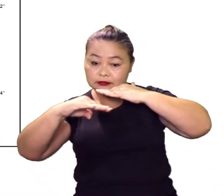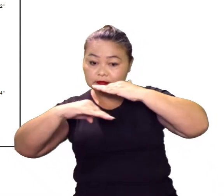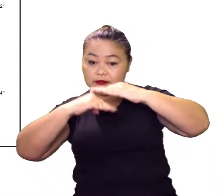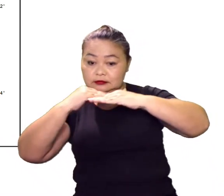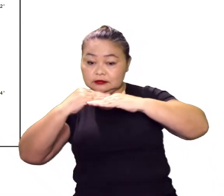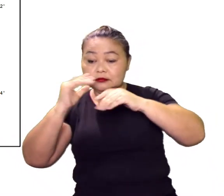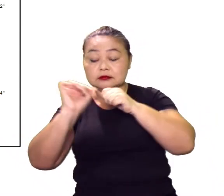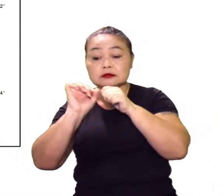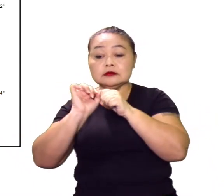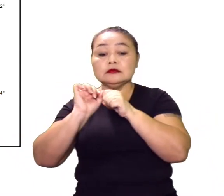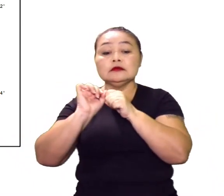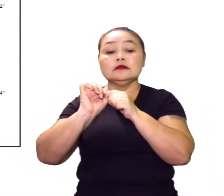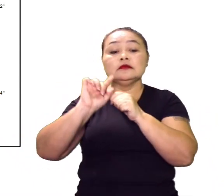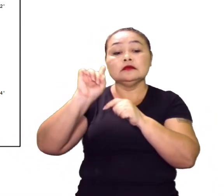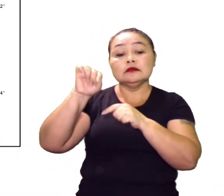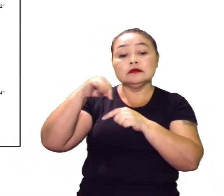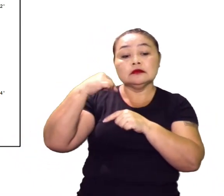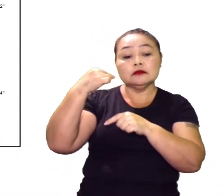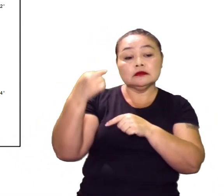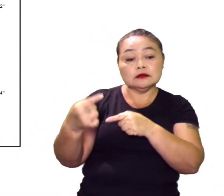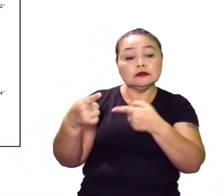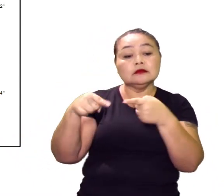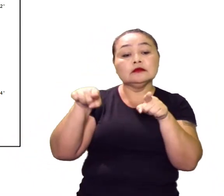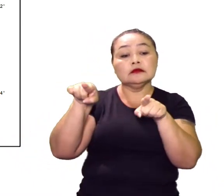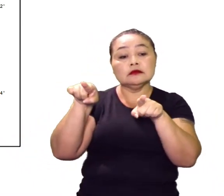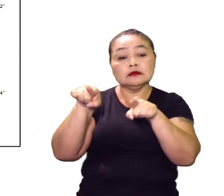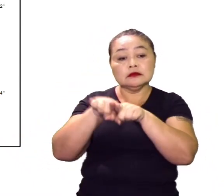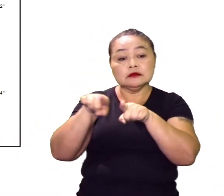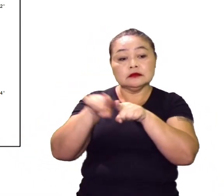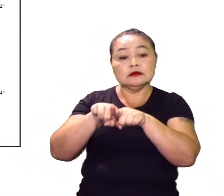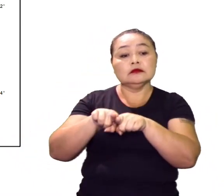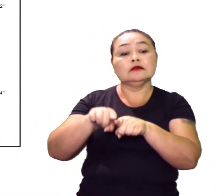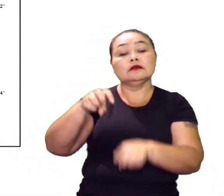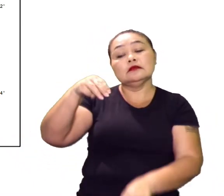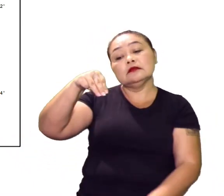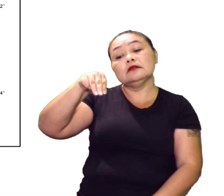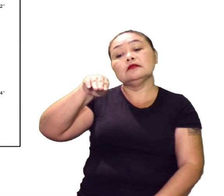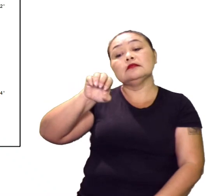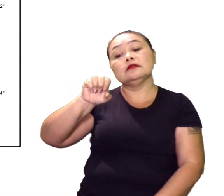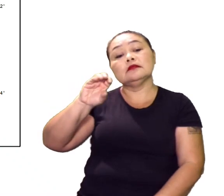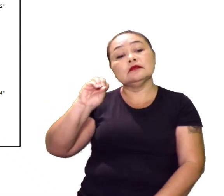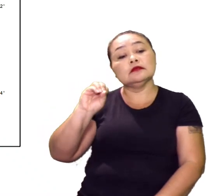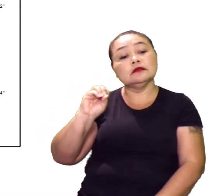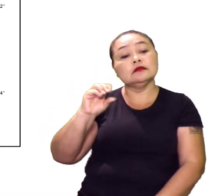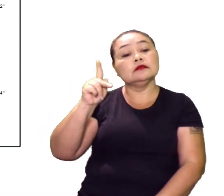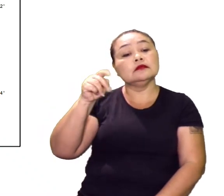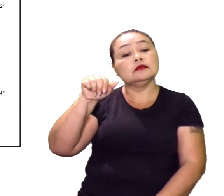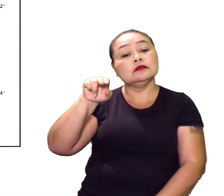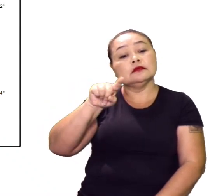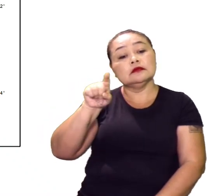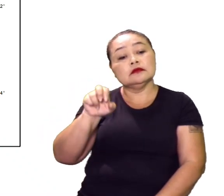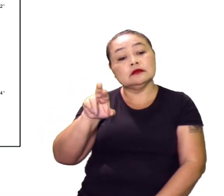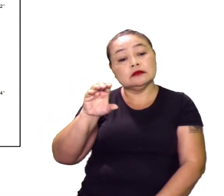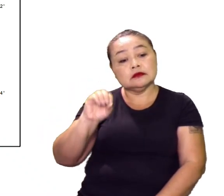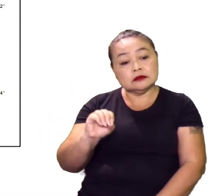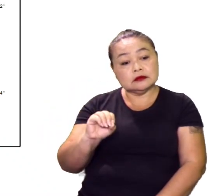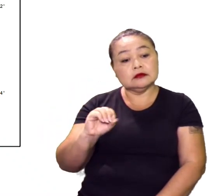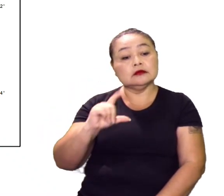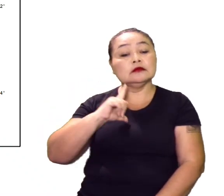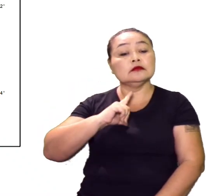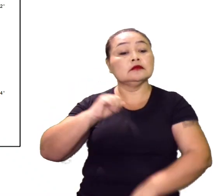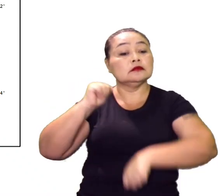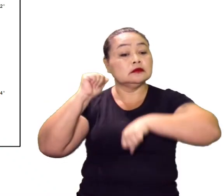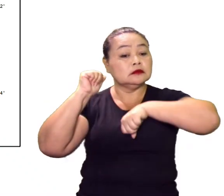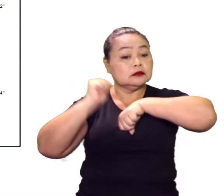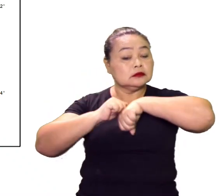do mesoproterozoico, nós vamos ter aí a faixa Aguapel, intrusivas estenianas, rochas